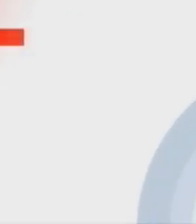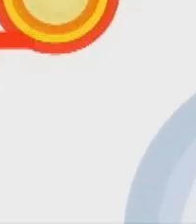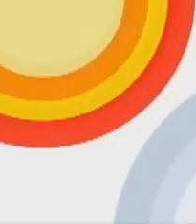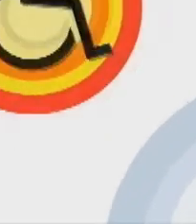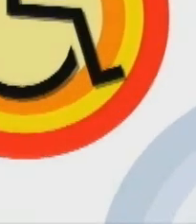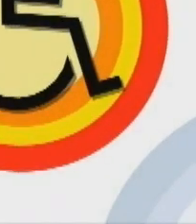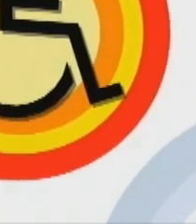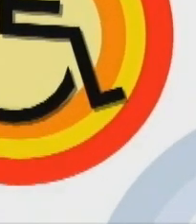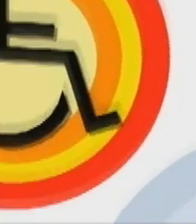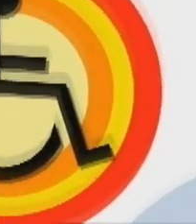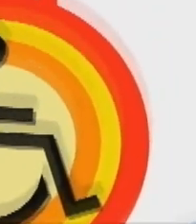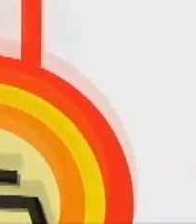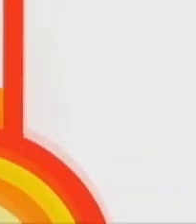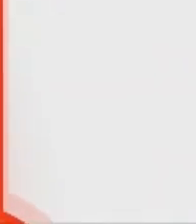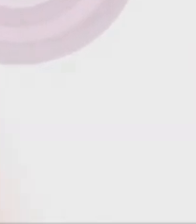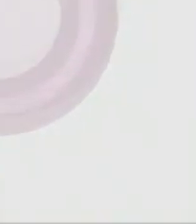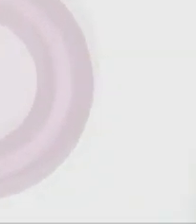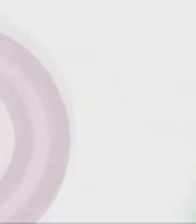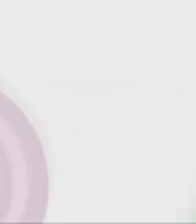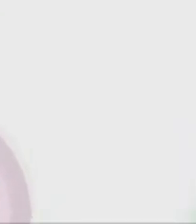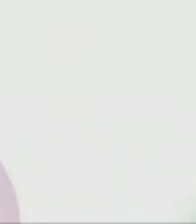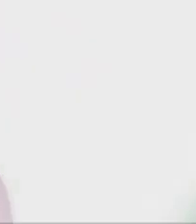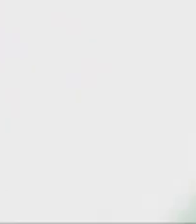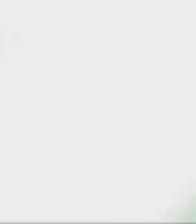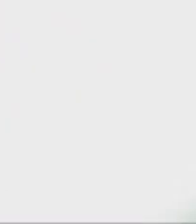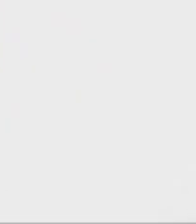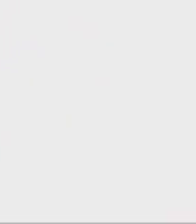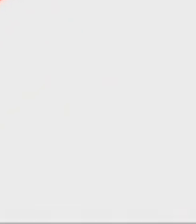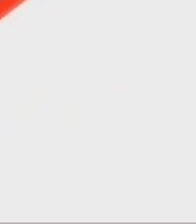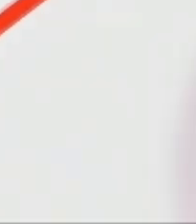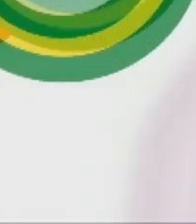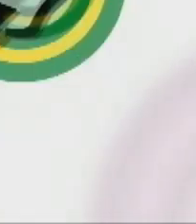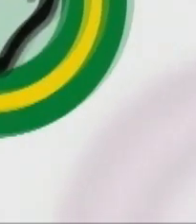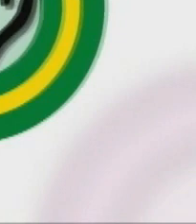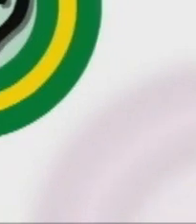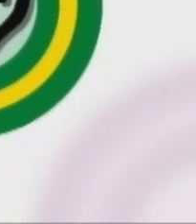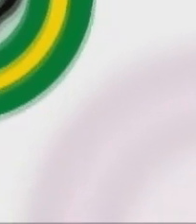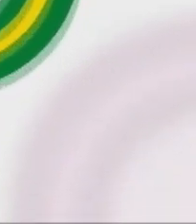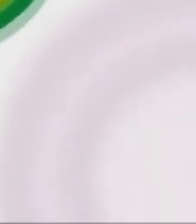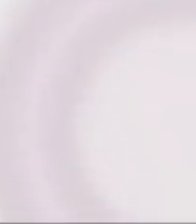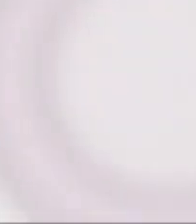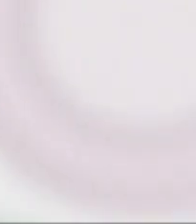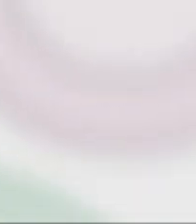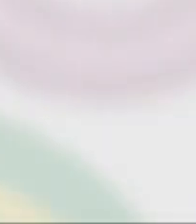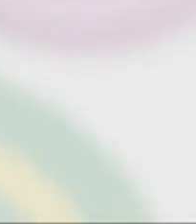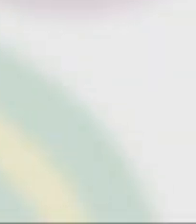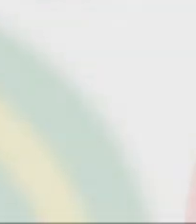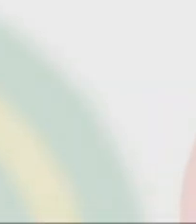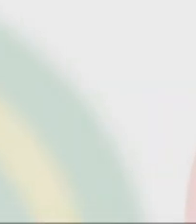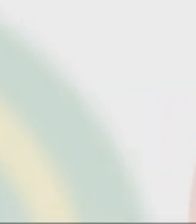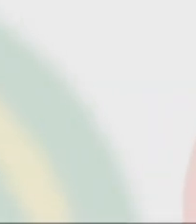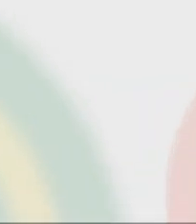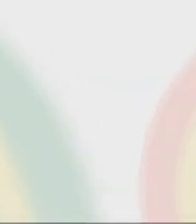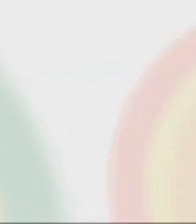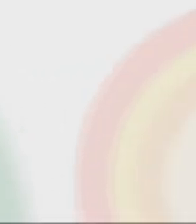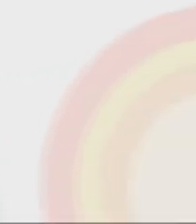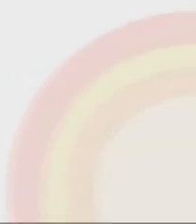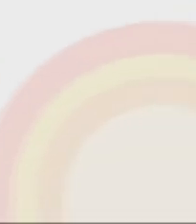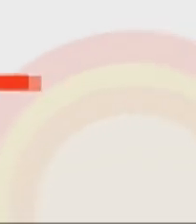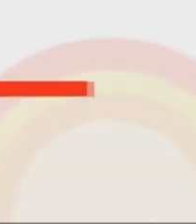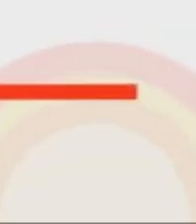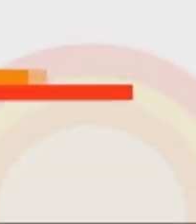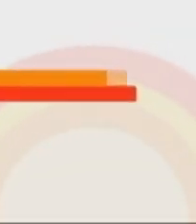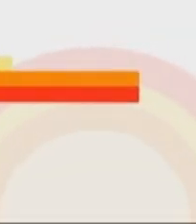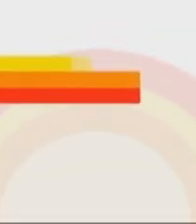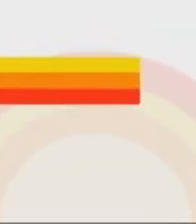você faz a diferença eu faço eu eu faço eu faço eu faço